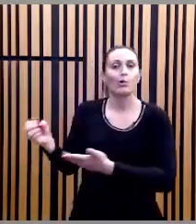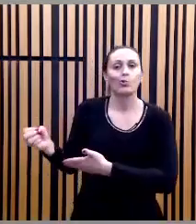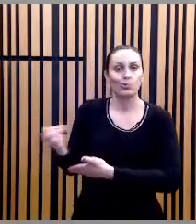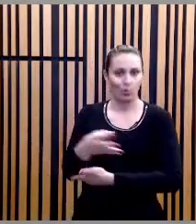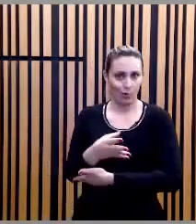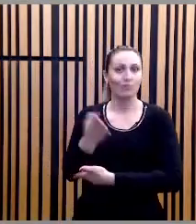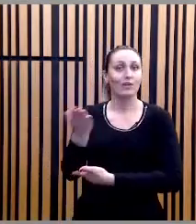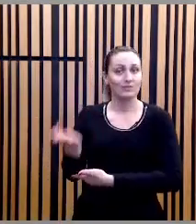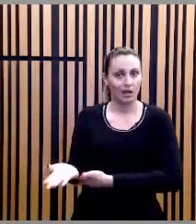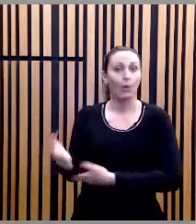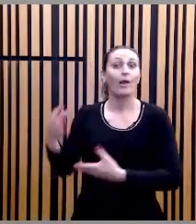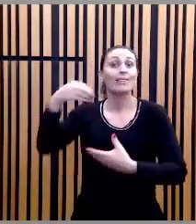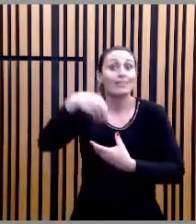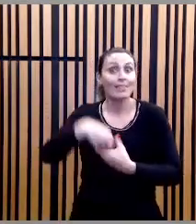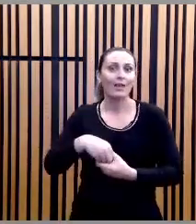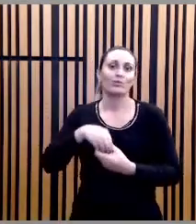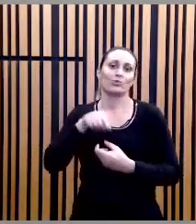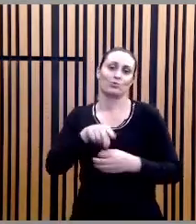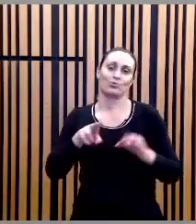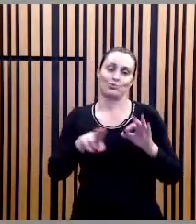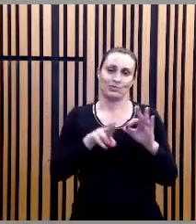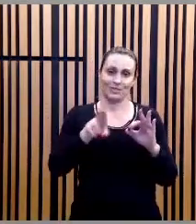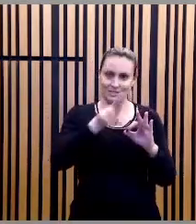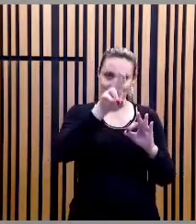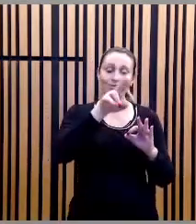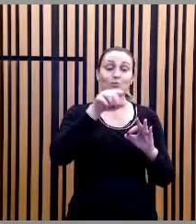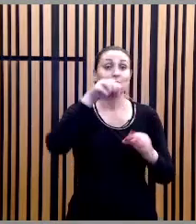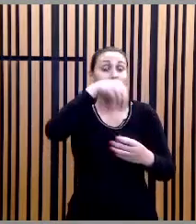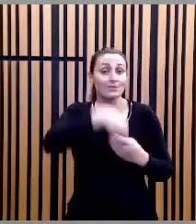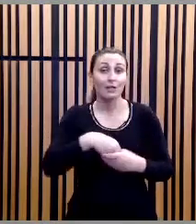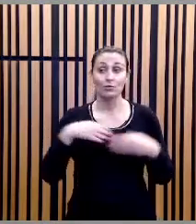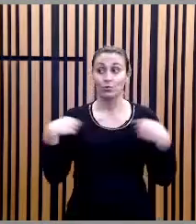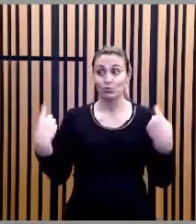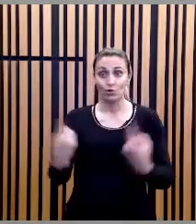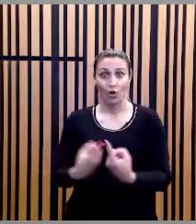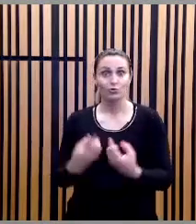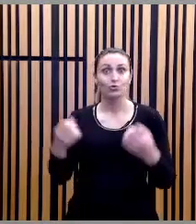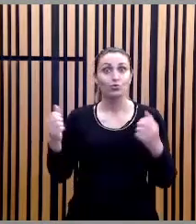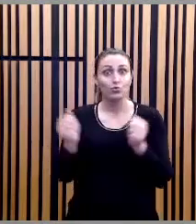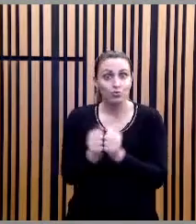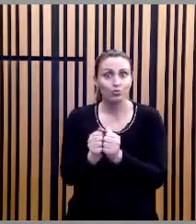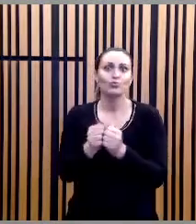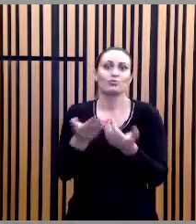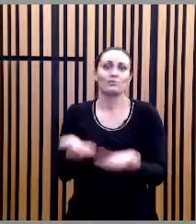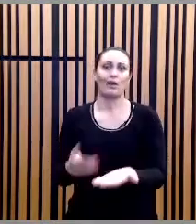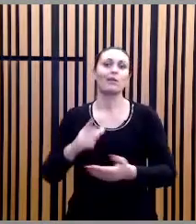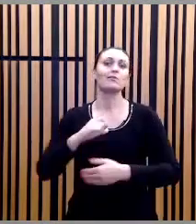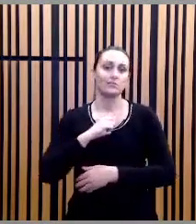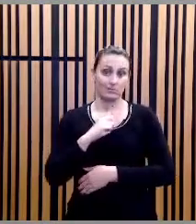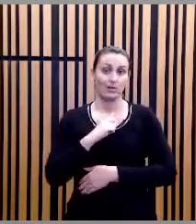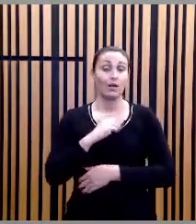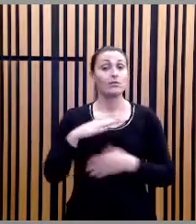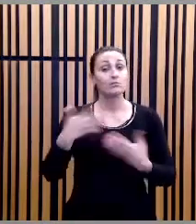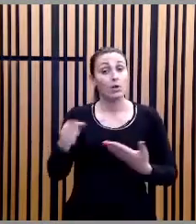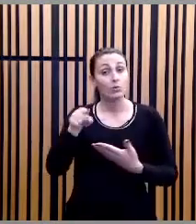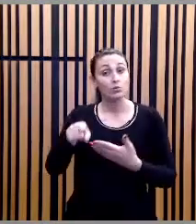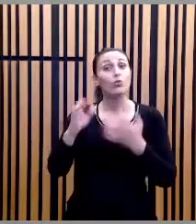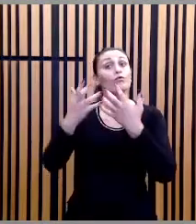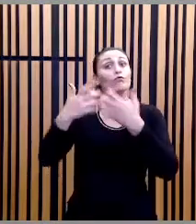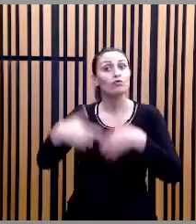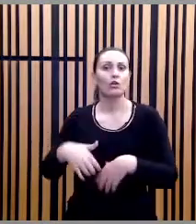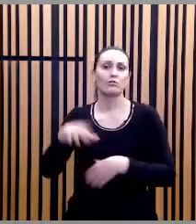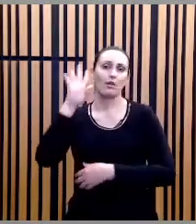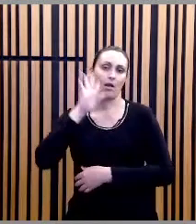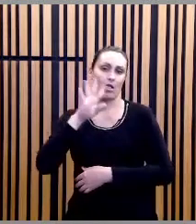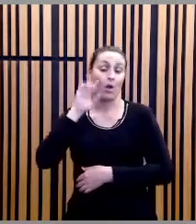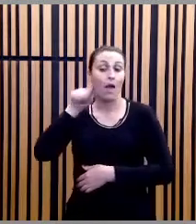inovação dentro da Unisinos, dentro desse nosso ecossistema que possibilita, né? Então isso funciona muito legal,